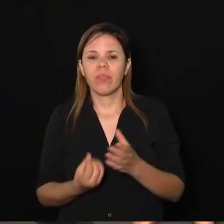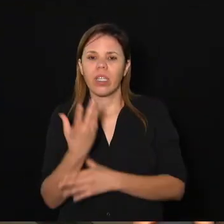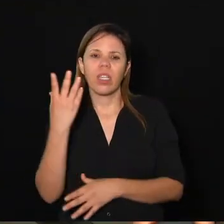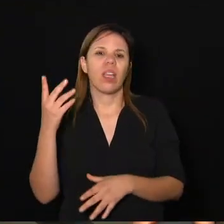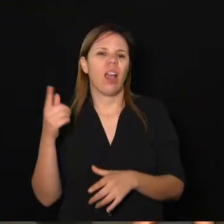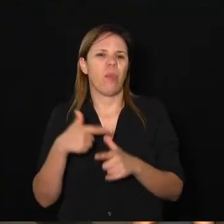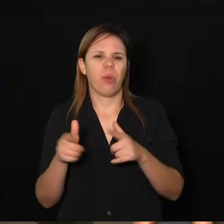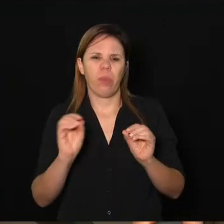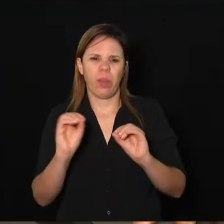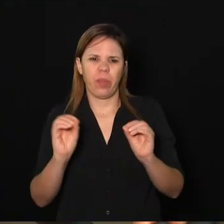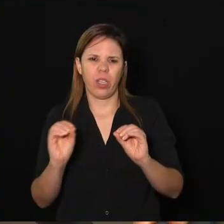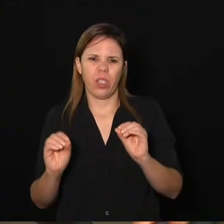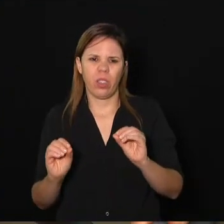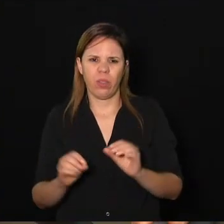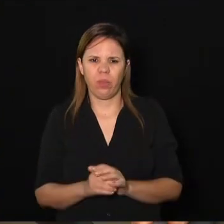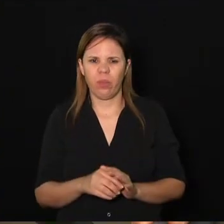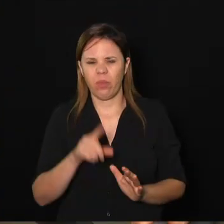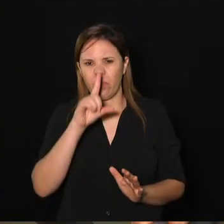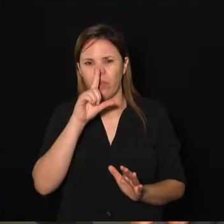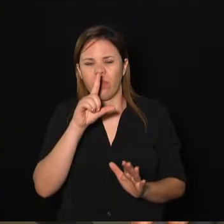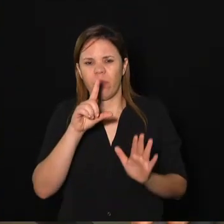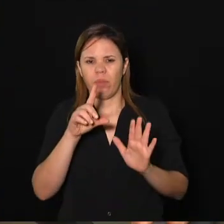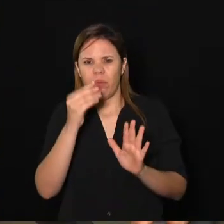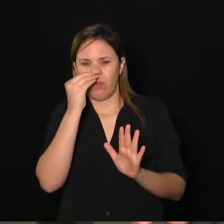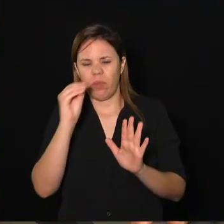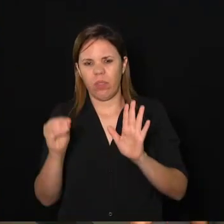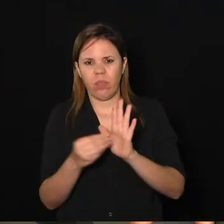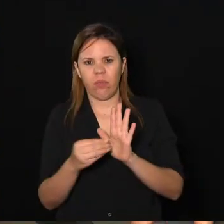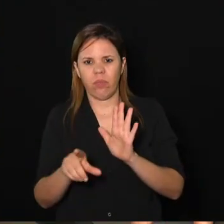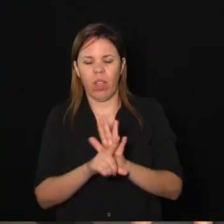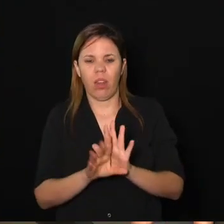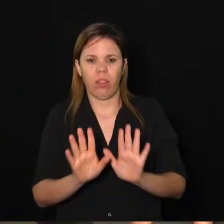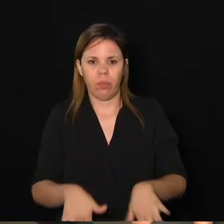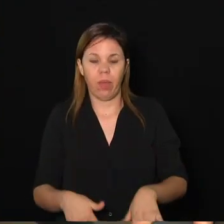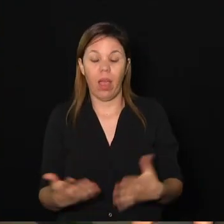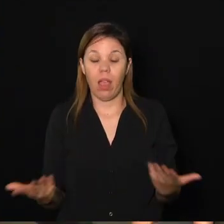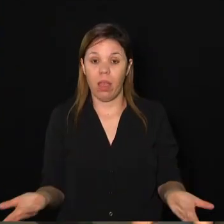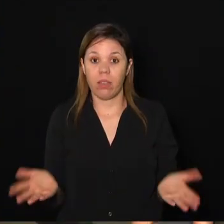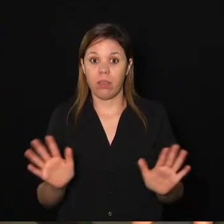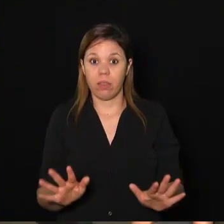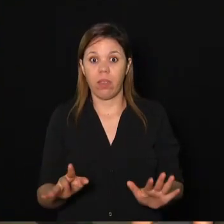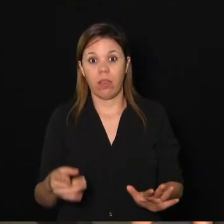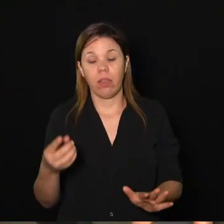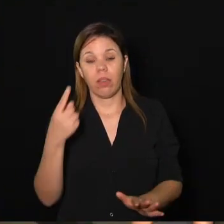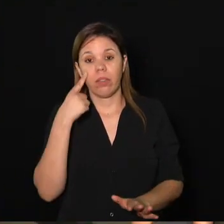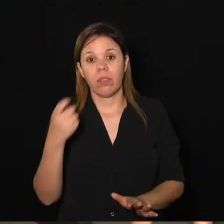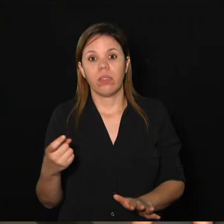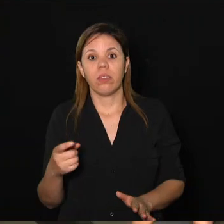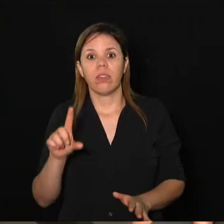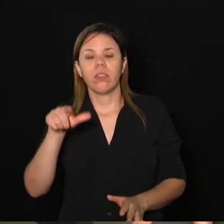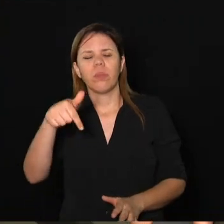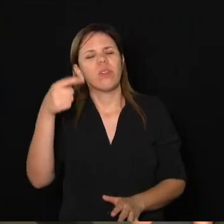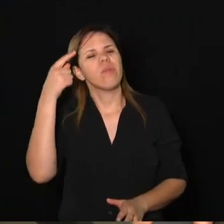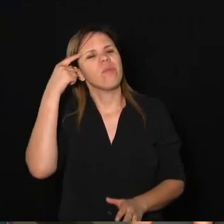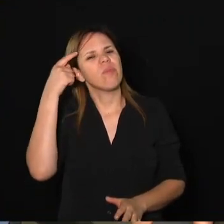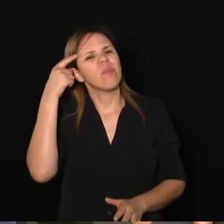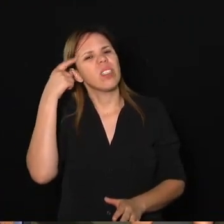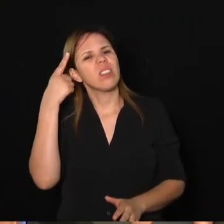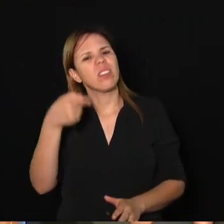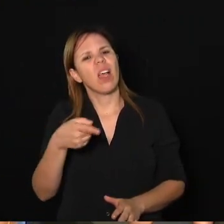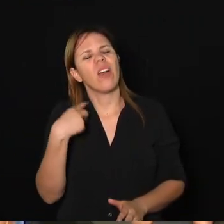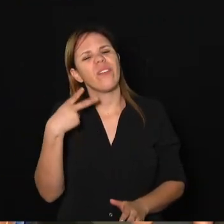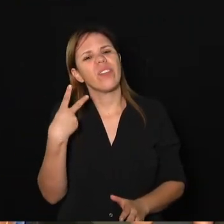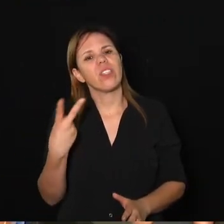discussão serve para isso mas eu acho que seria interessante vereador depois a gente pensar eu não sei se a